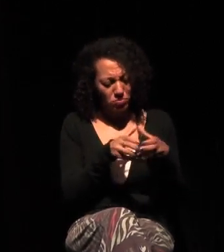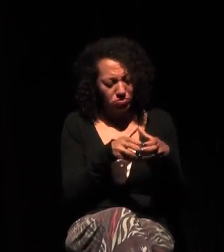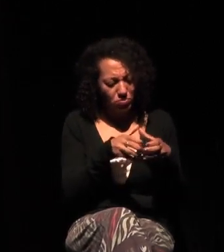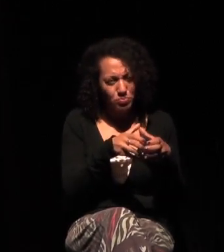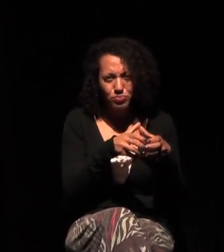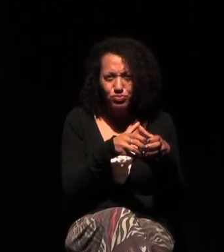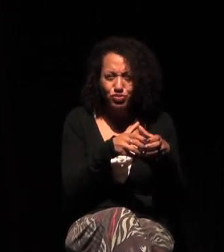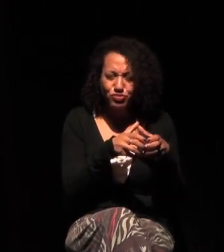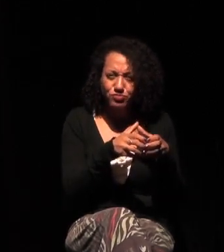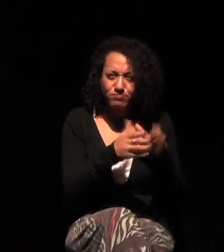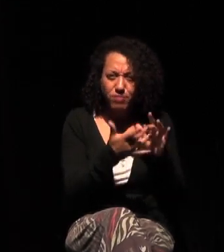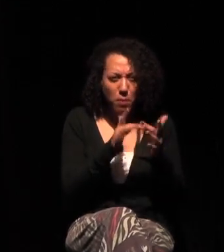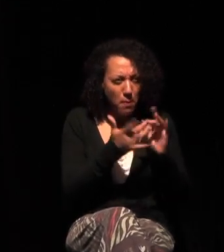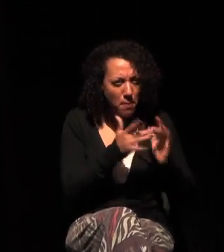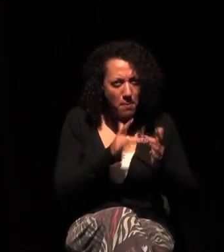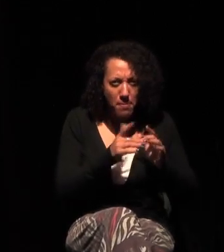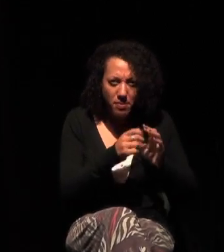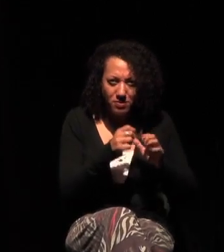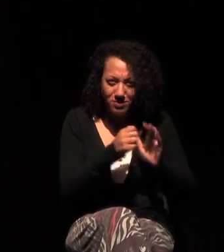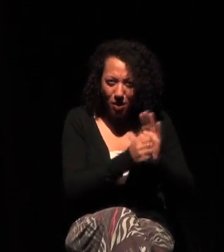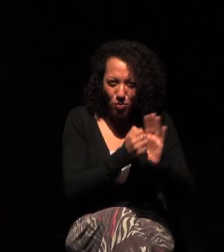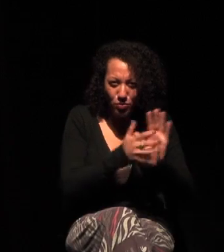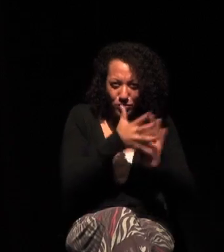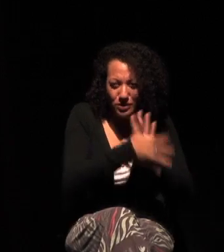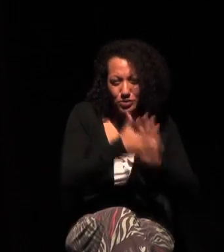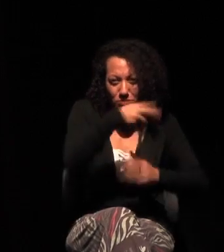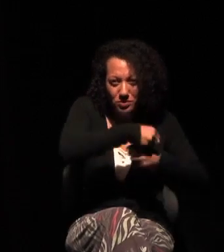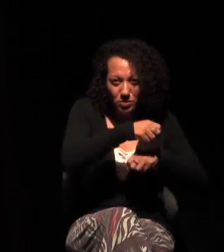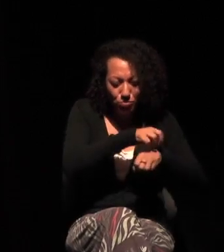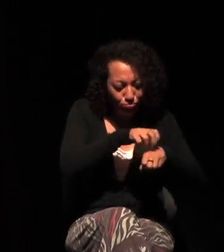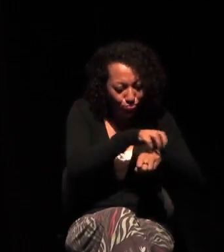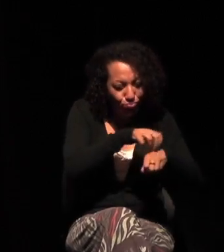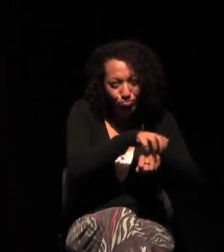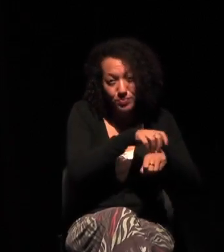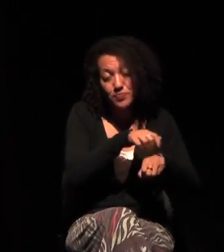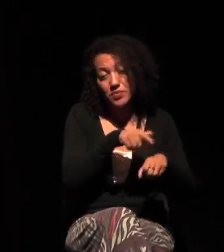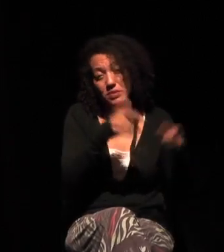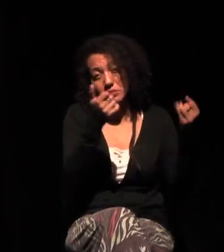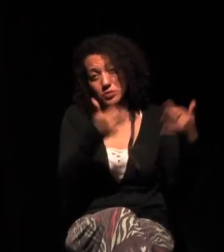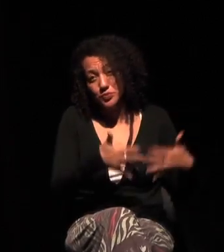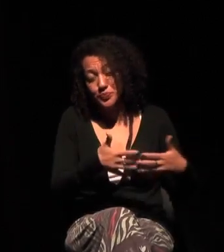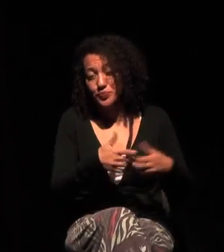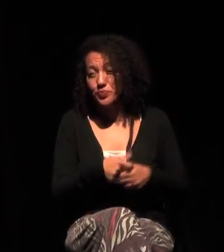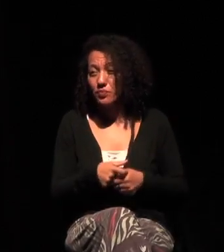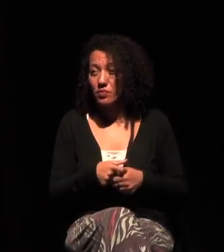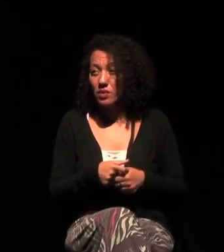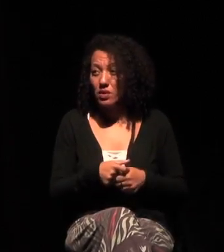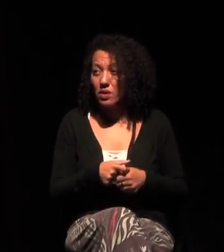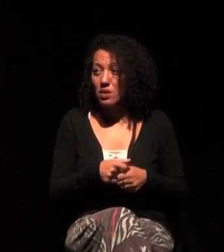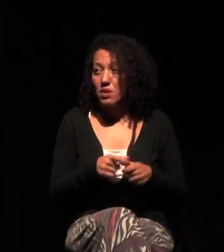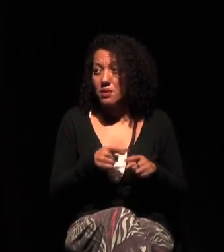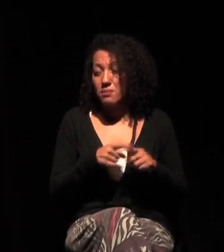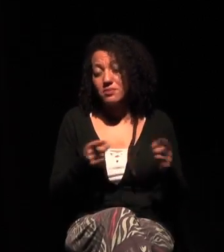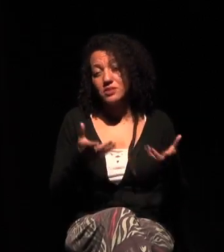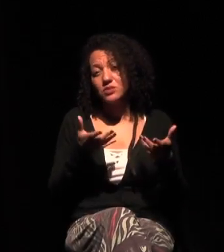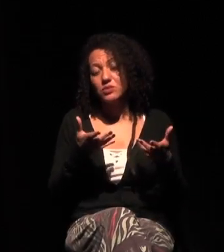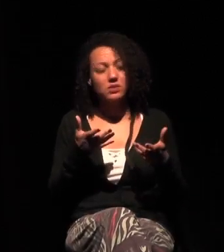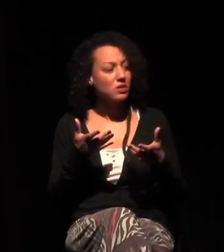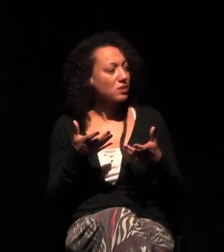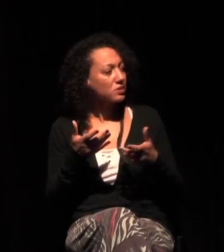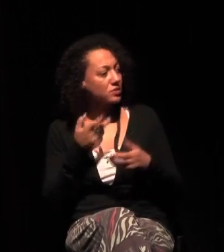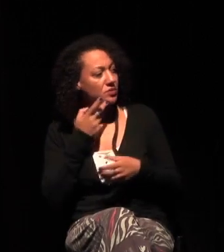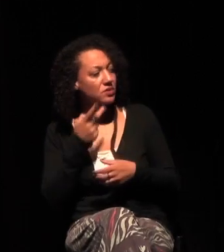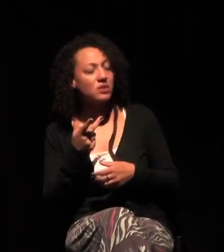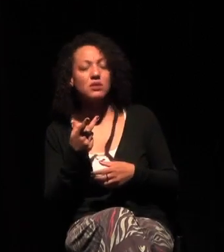mas o que eu queria era voltar nesta metáfora do determinista que se aproxima do biológico do humano